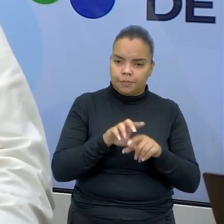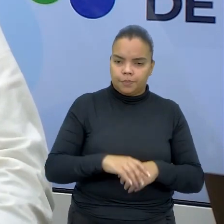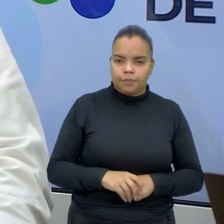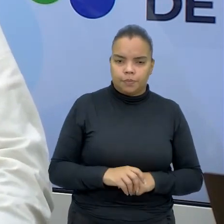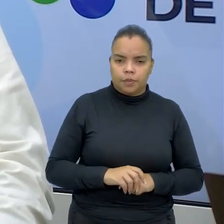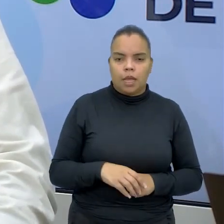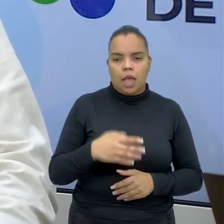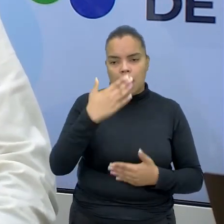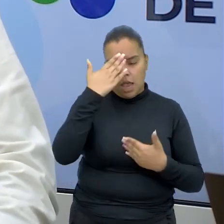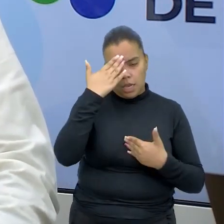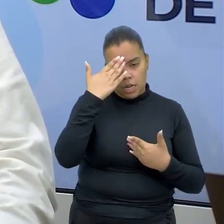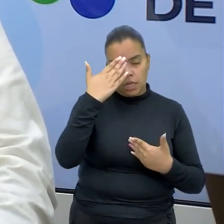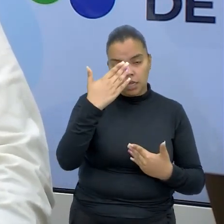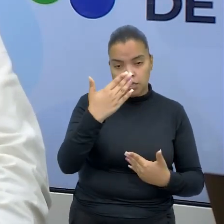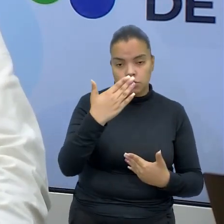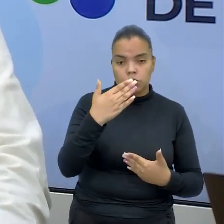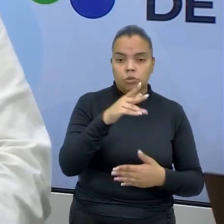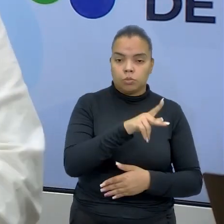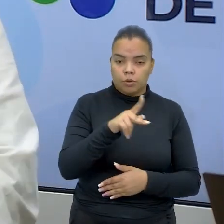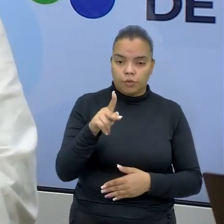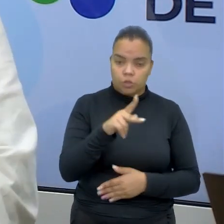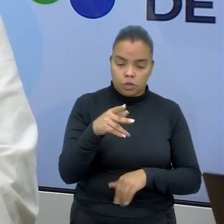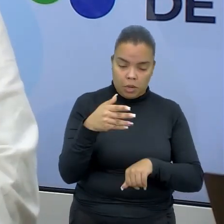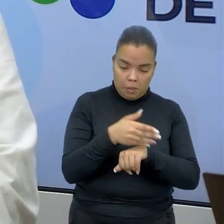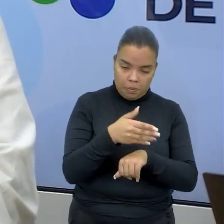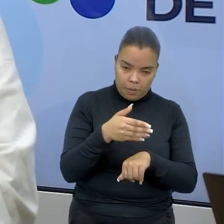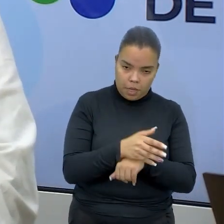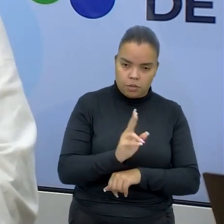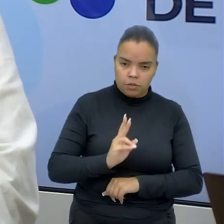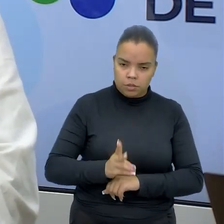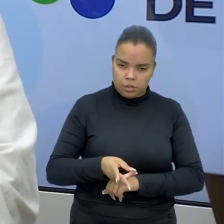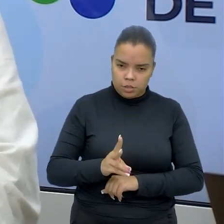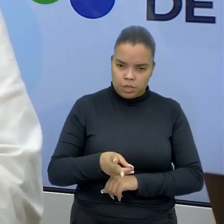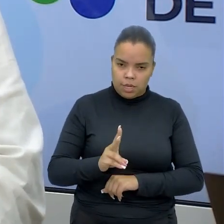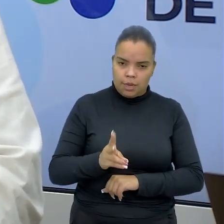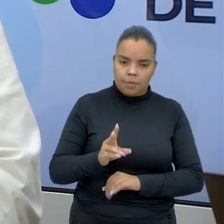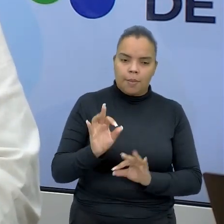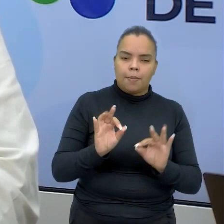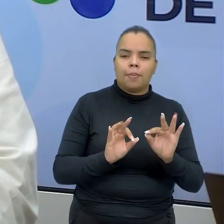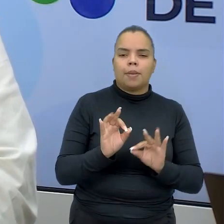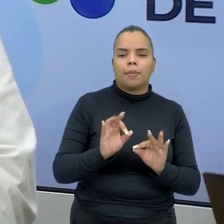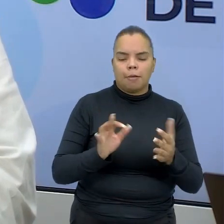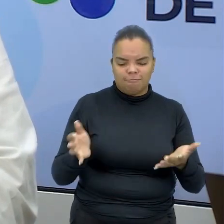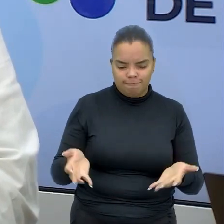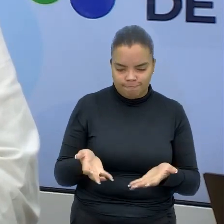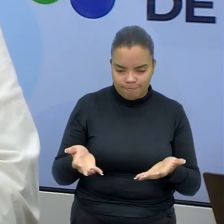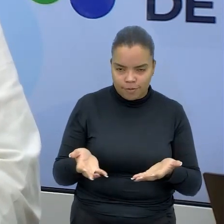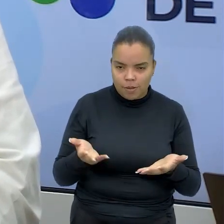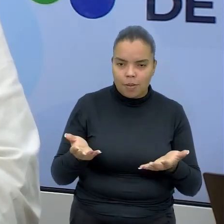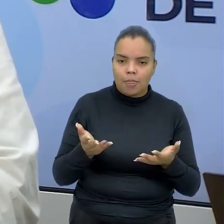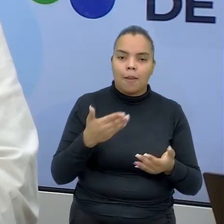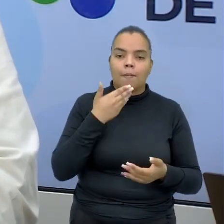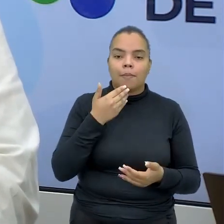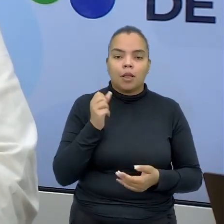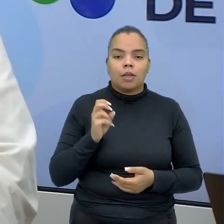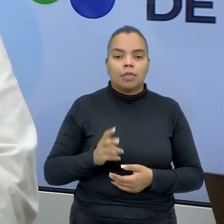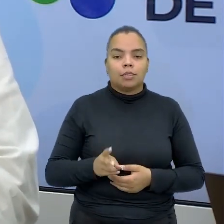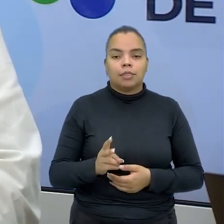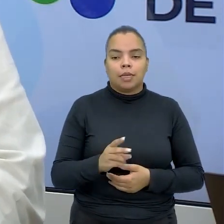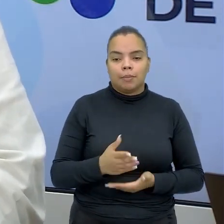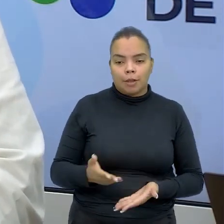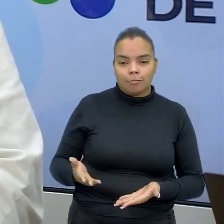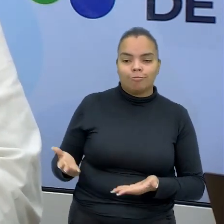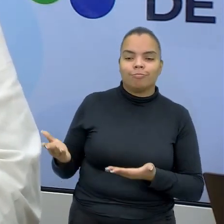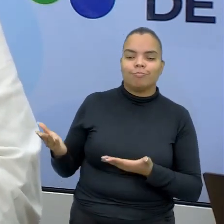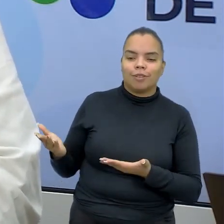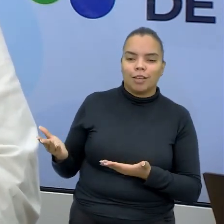aí acompanhando a gente, né? Que motiva a gente a cada vez vir preparar um material e tentar melhorar sempre, né? E vou passar a palavra